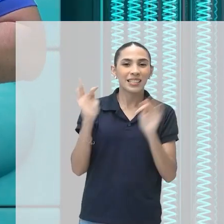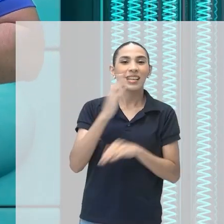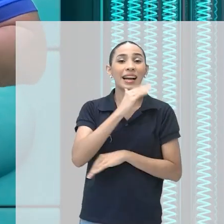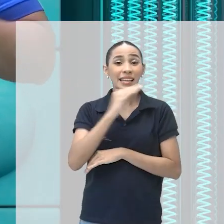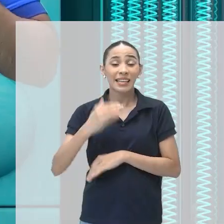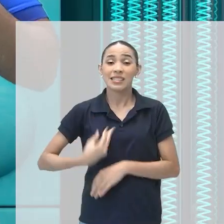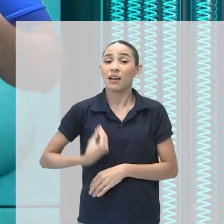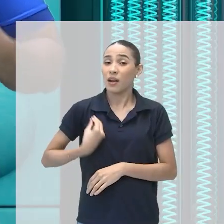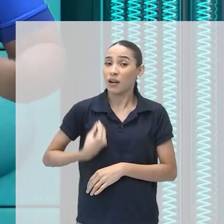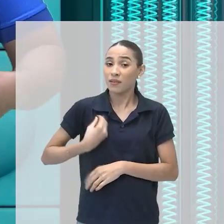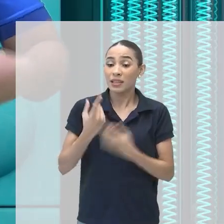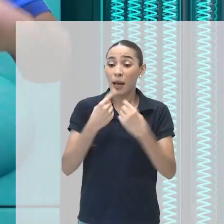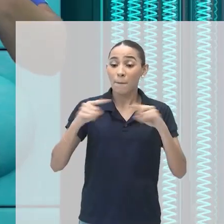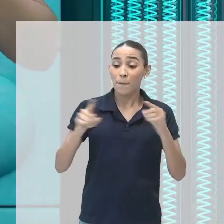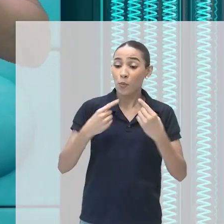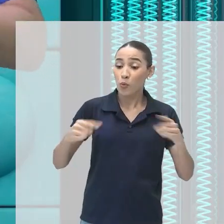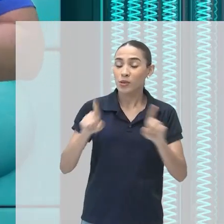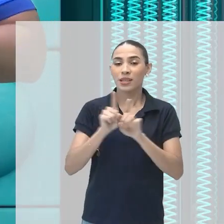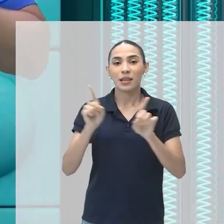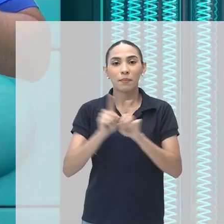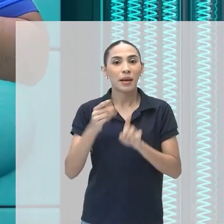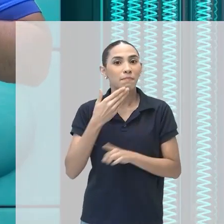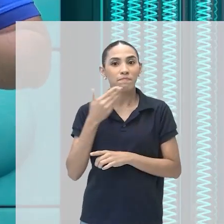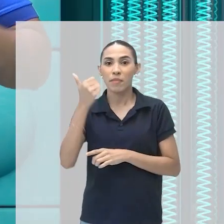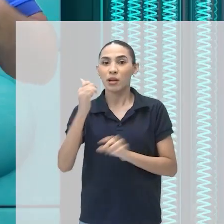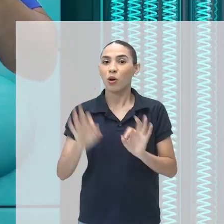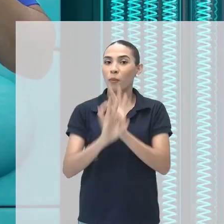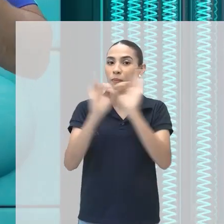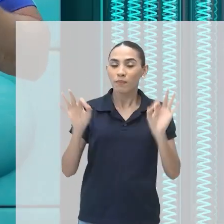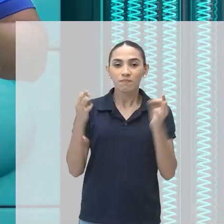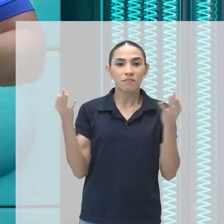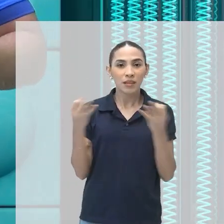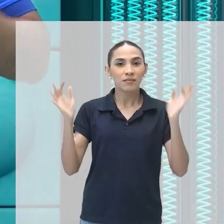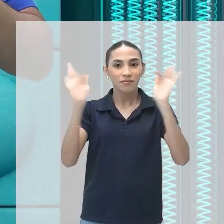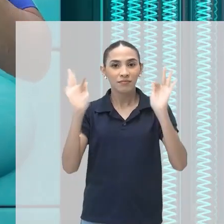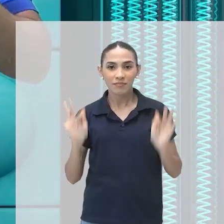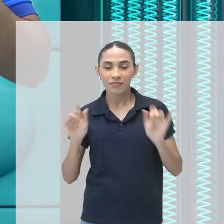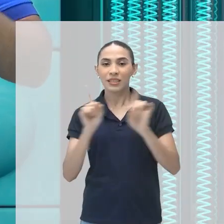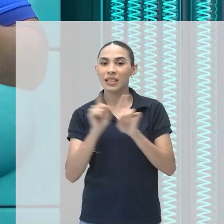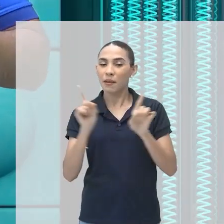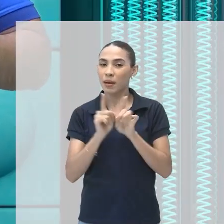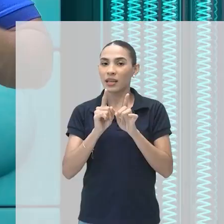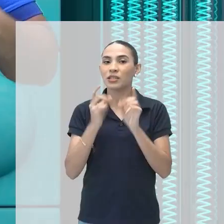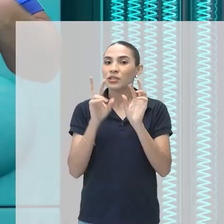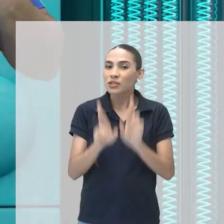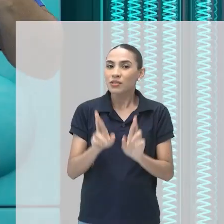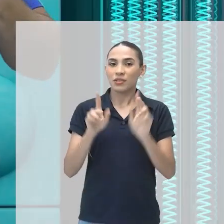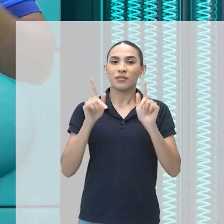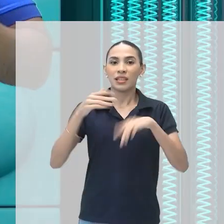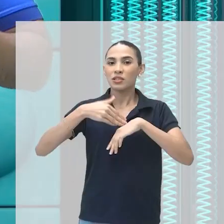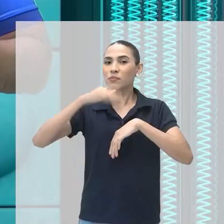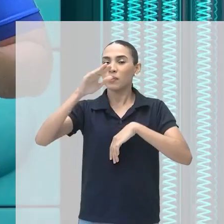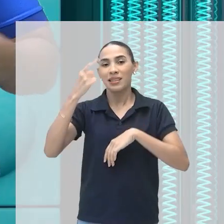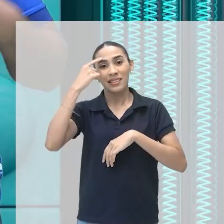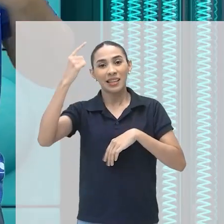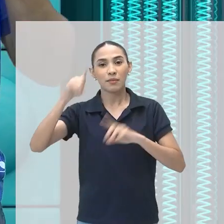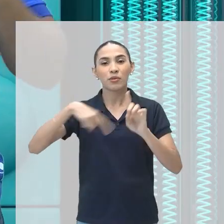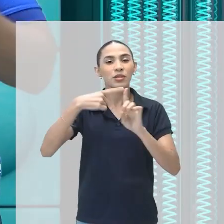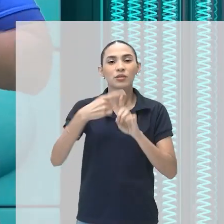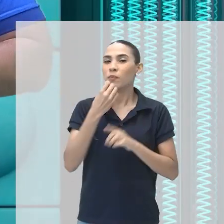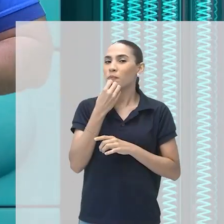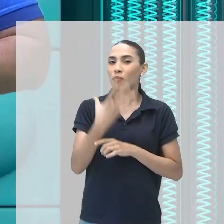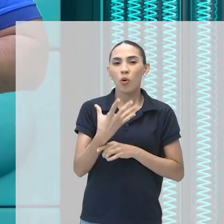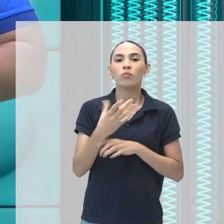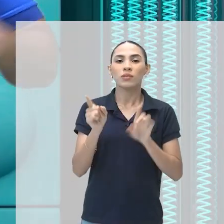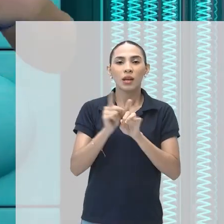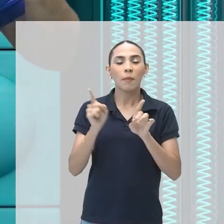está viva, a trilha sonora ficou mais suave, ficou com uma tonalidade, ou seja, ficou algo mais positivo, mais